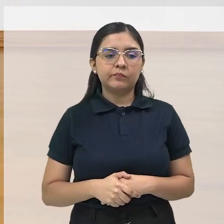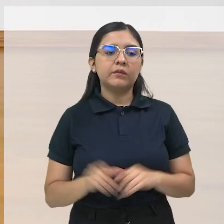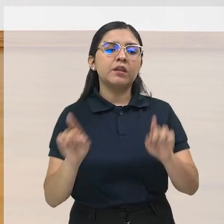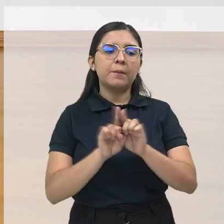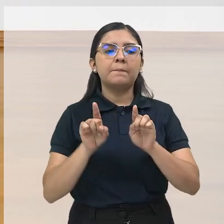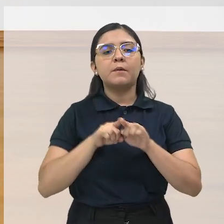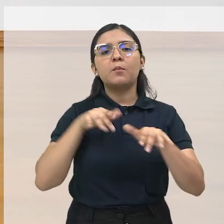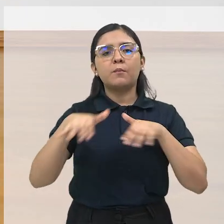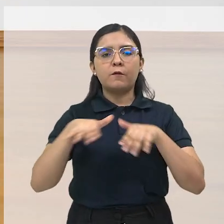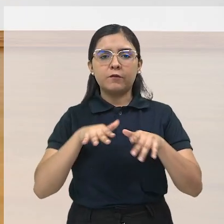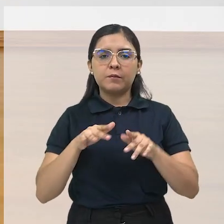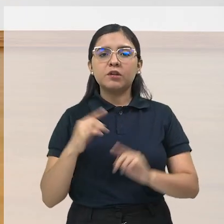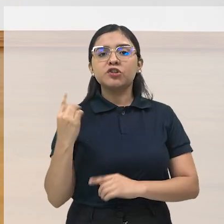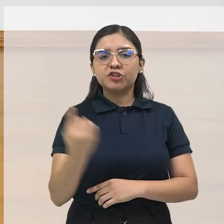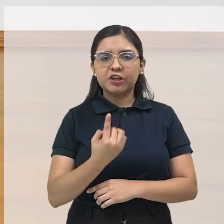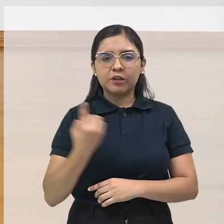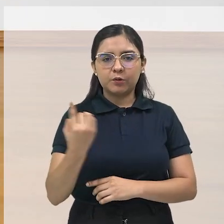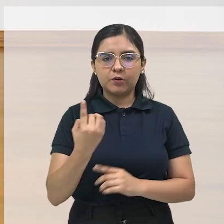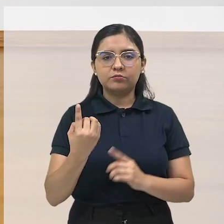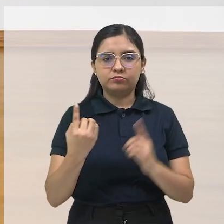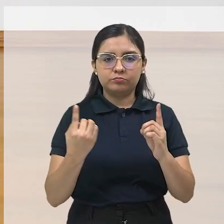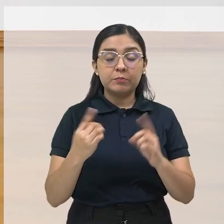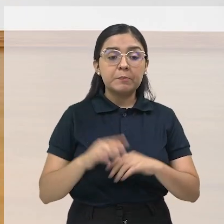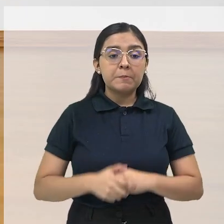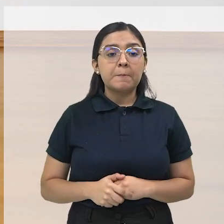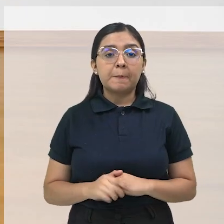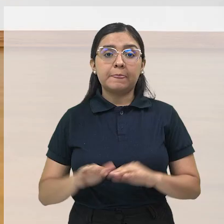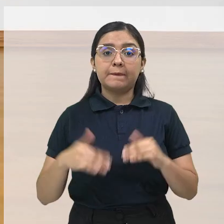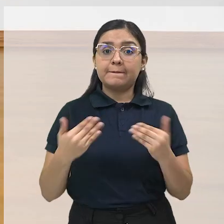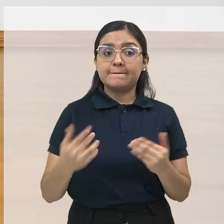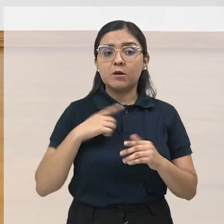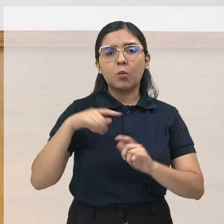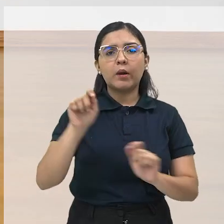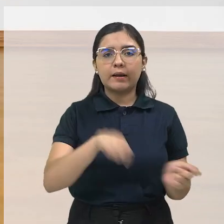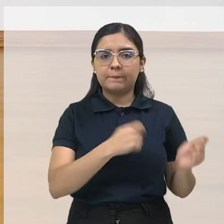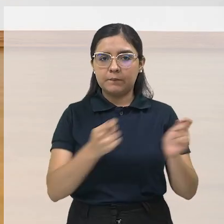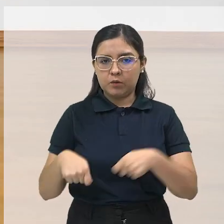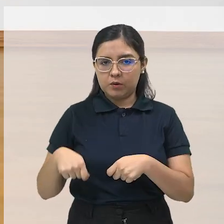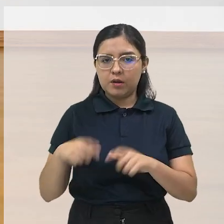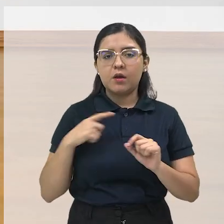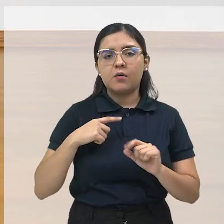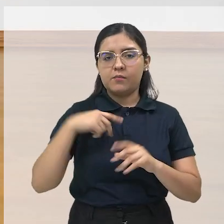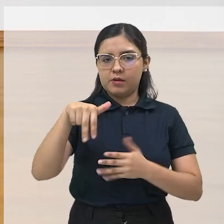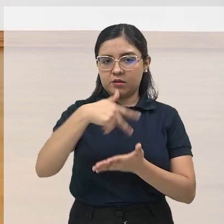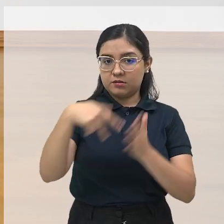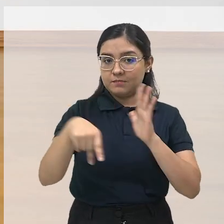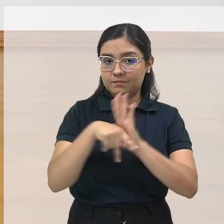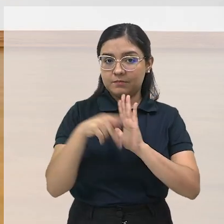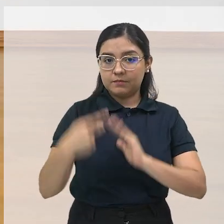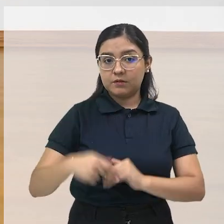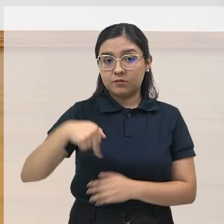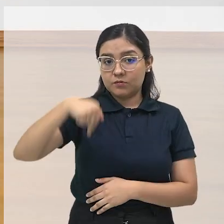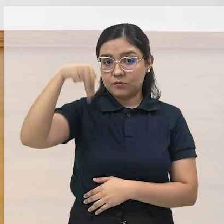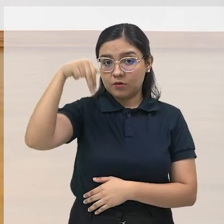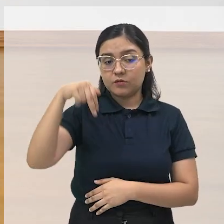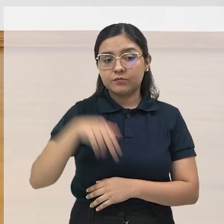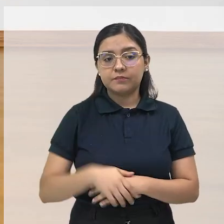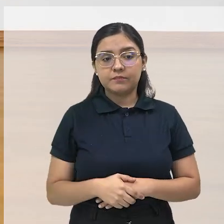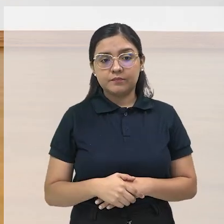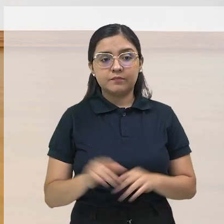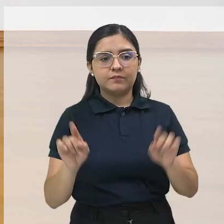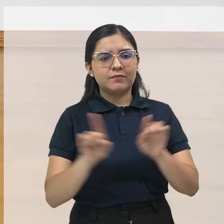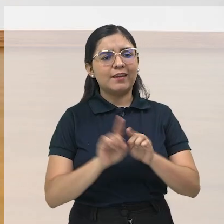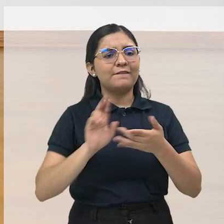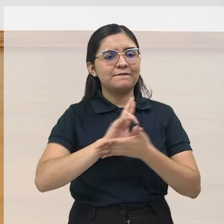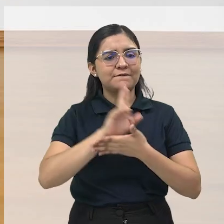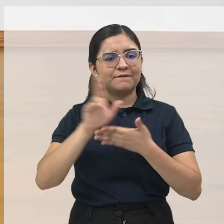por movimentos giratórios. Então, carimbó ele é uma dança típica da região norte, também chamado, olha aí,